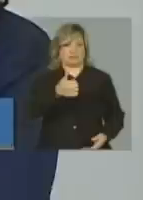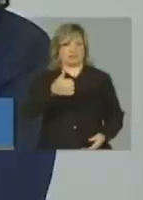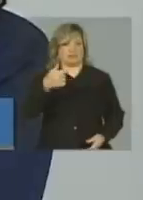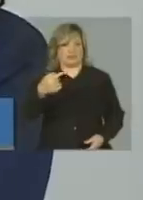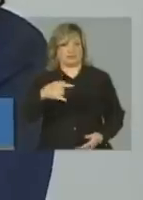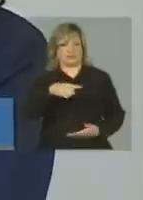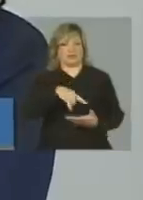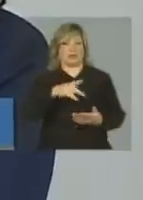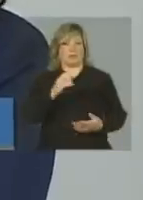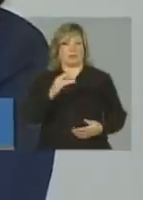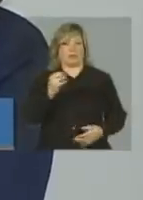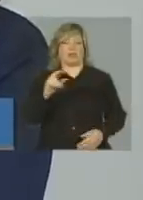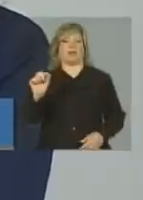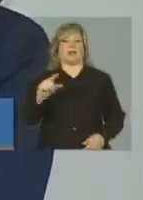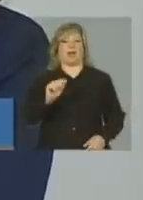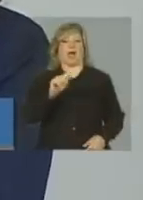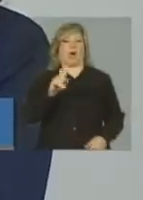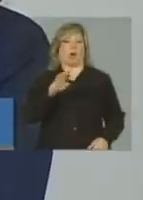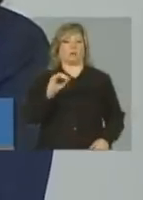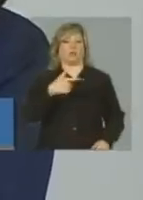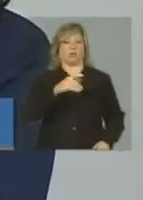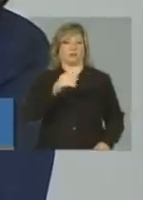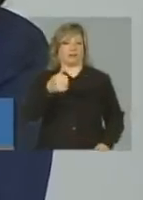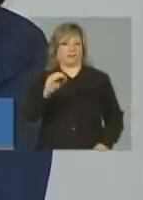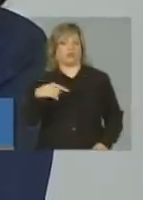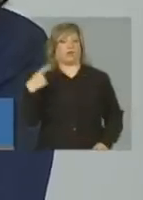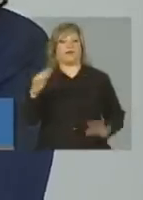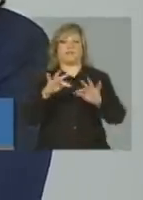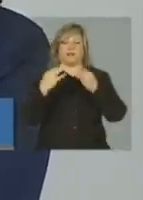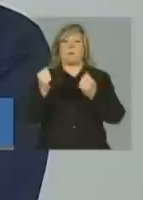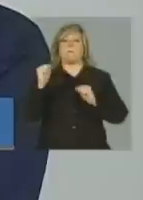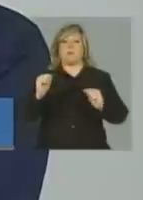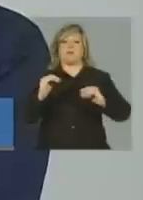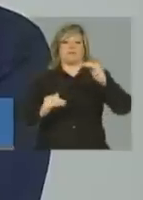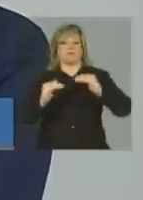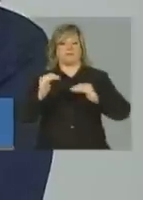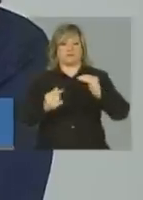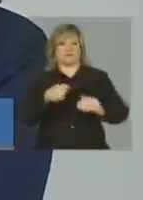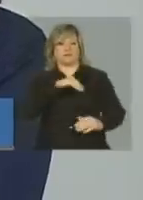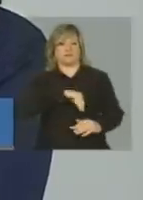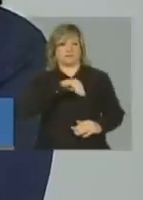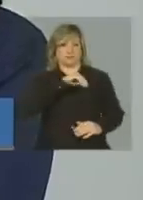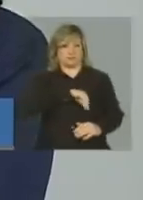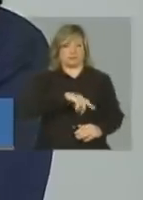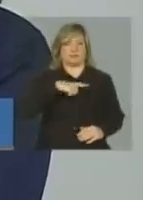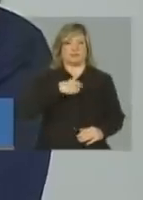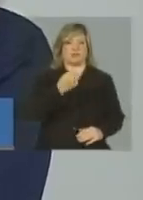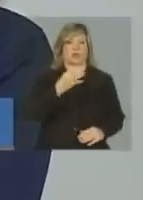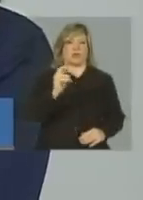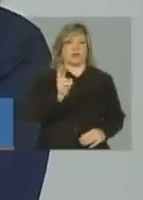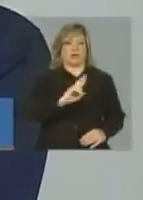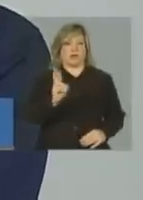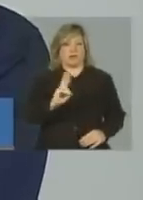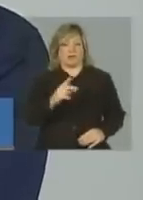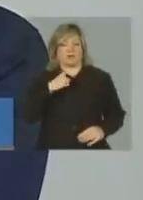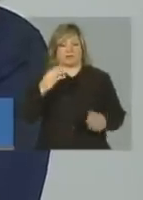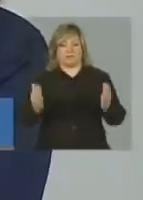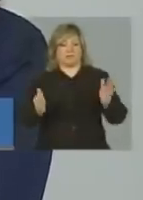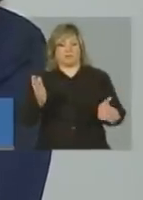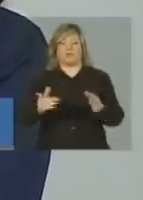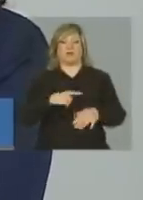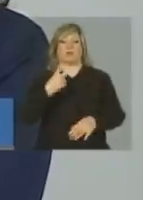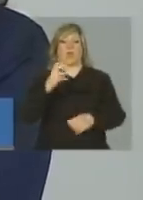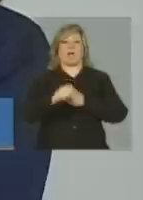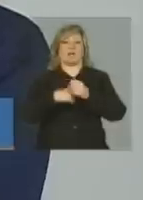617, que é de agosto de 2010, de que as famílias podem variar a renda entre R$ 140 e meio salário mínimo per capita por um período de